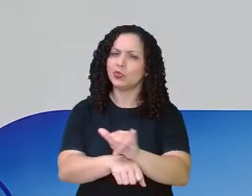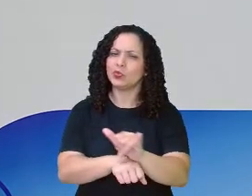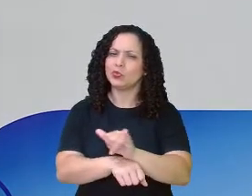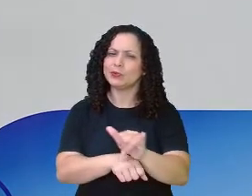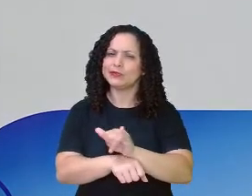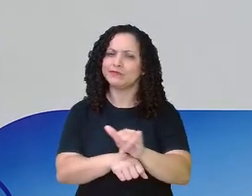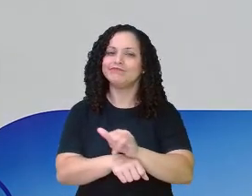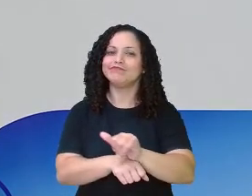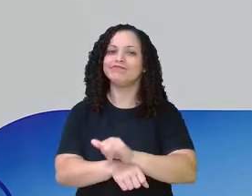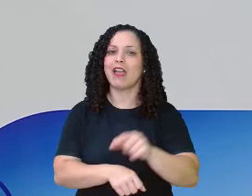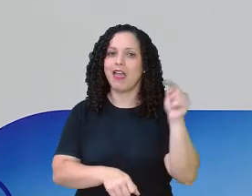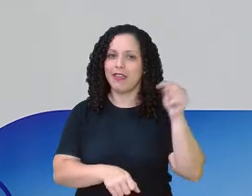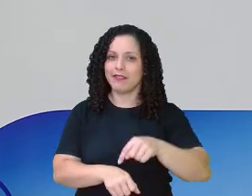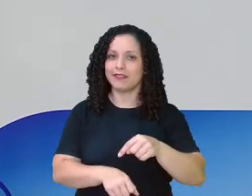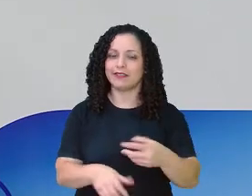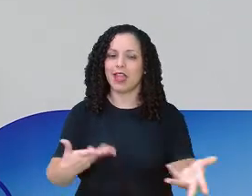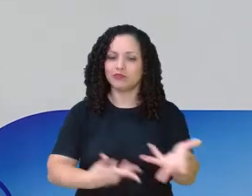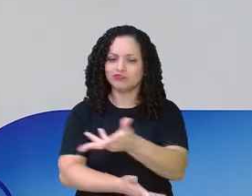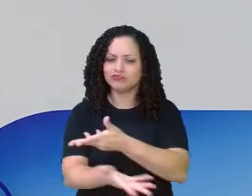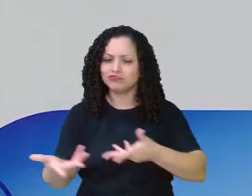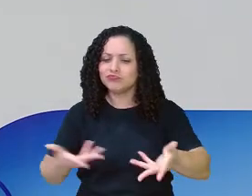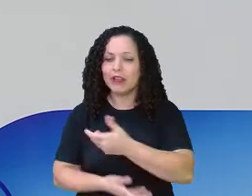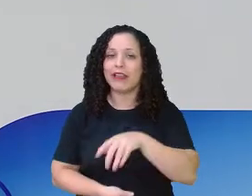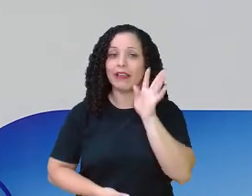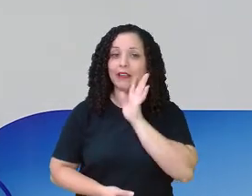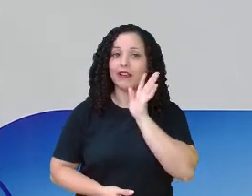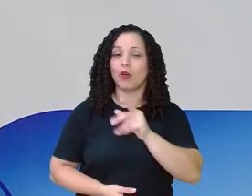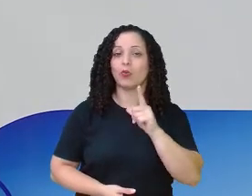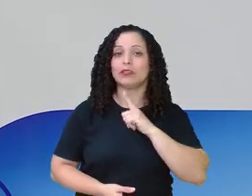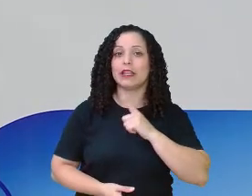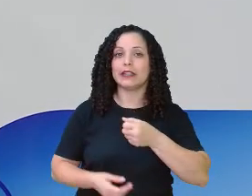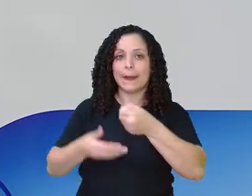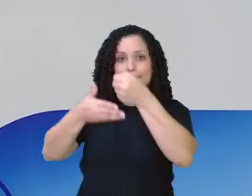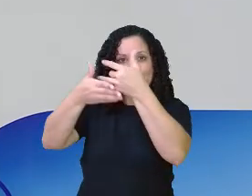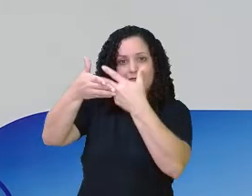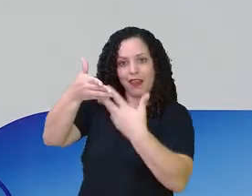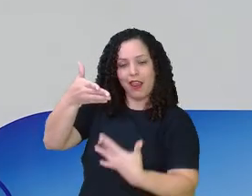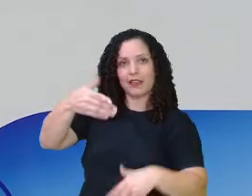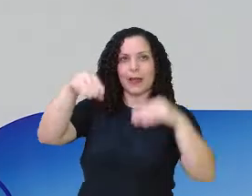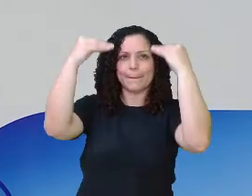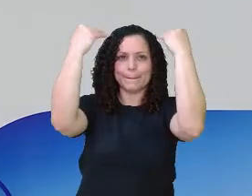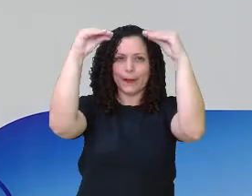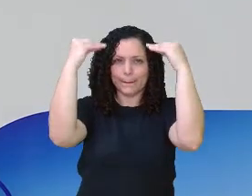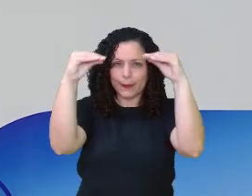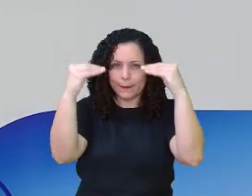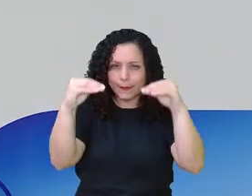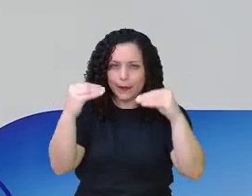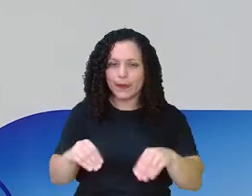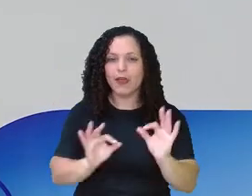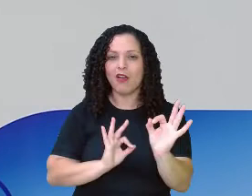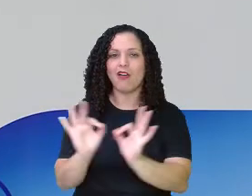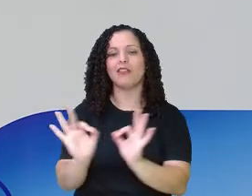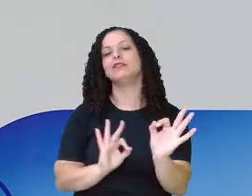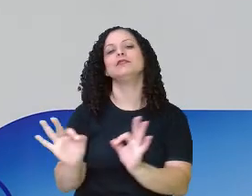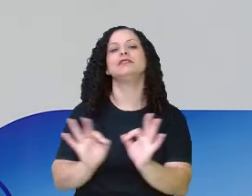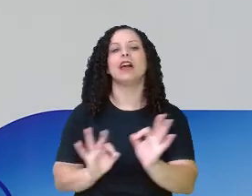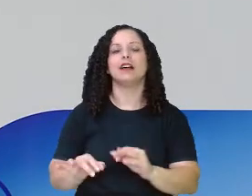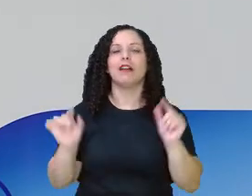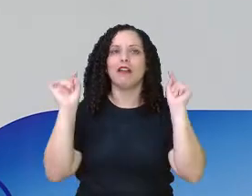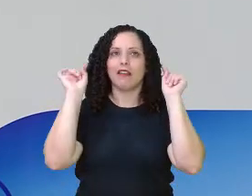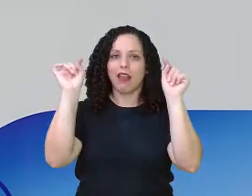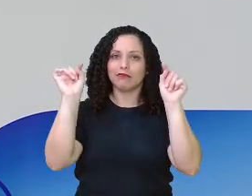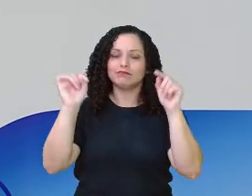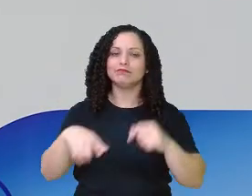um veículo de comunicação que eu digo que é massa, gente. Ó, a gente tem uma playlist organizadíssima, ó, lá tem